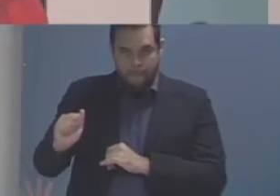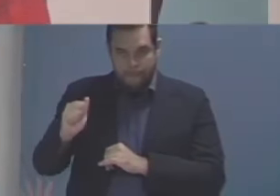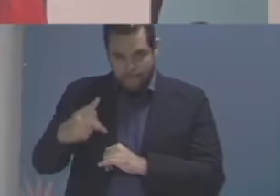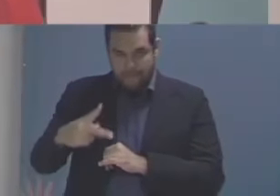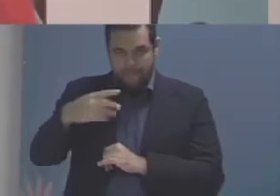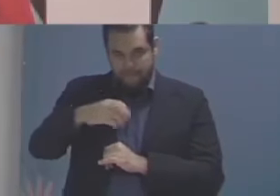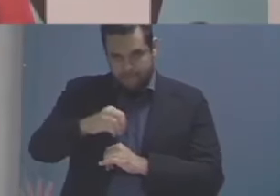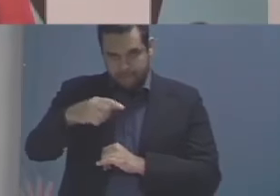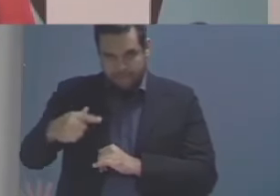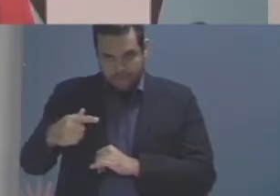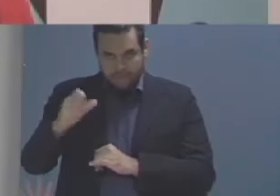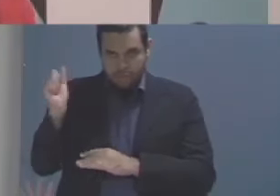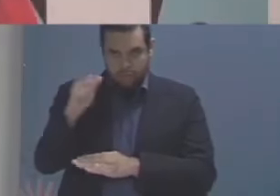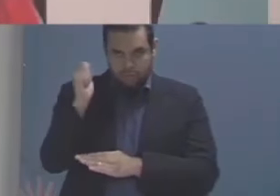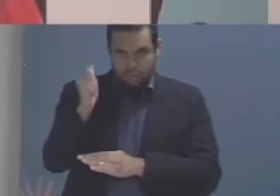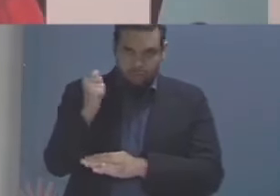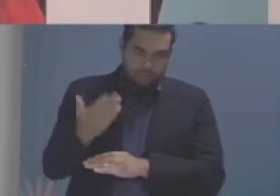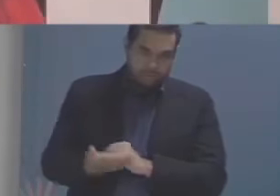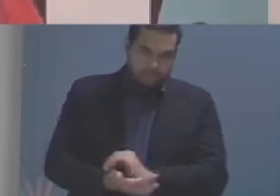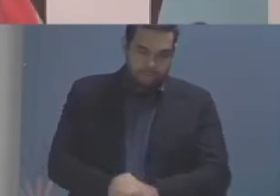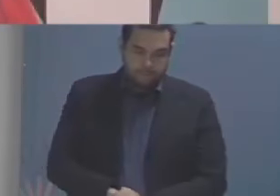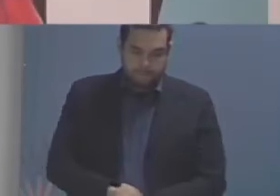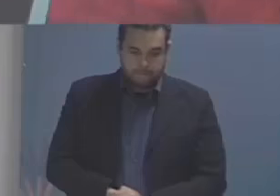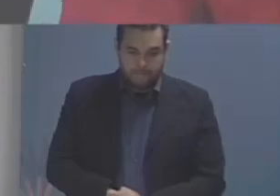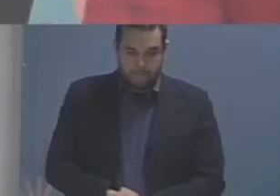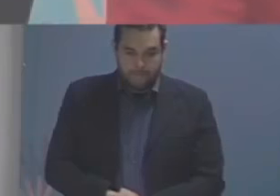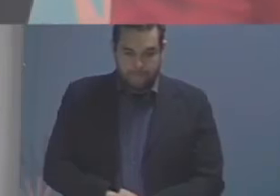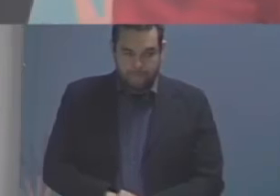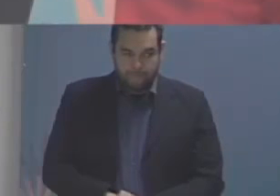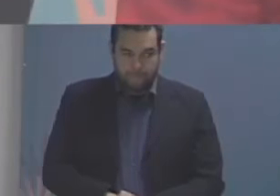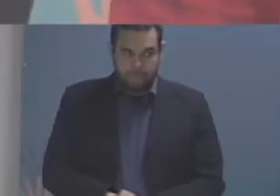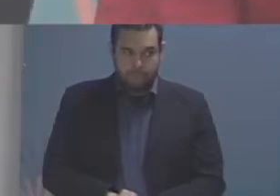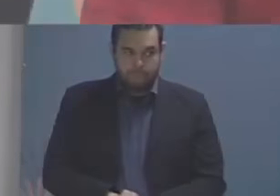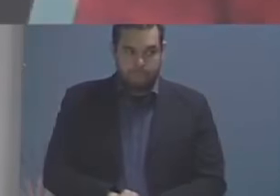número 7424. 1 minuto e 30, candidato.